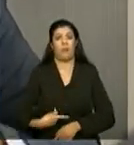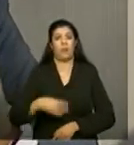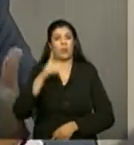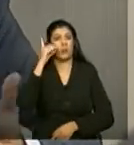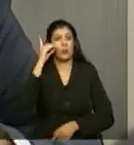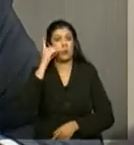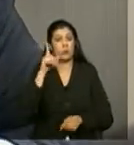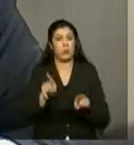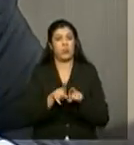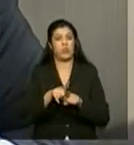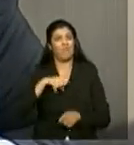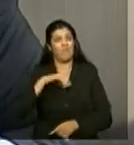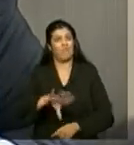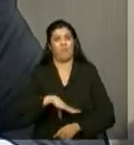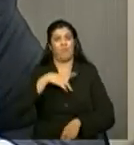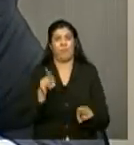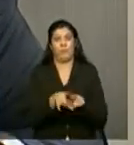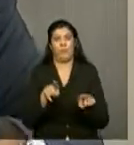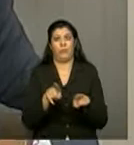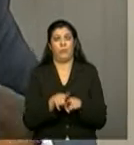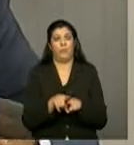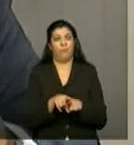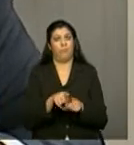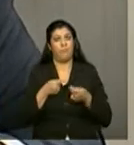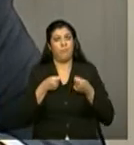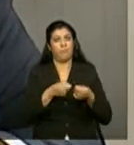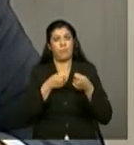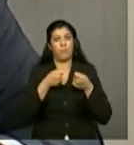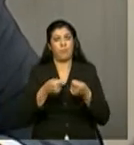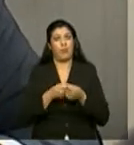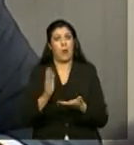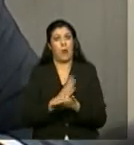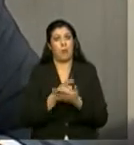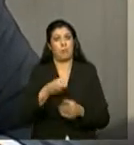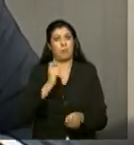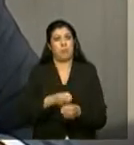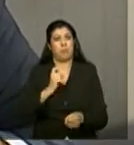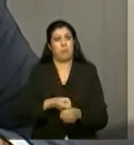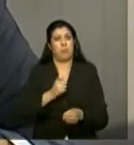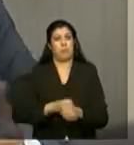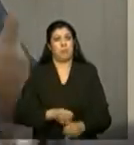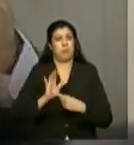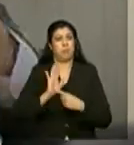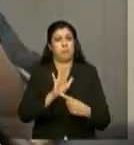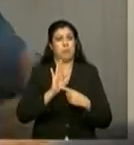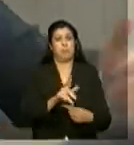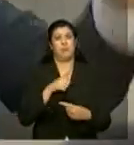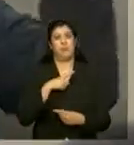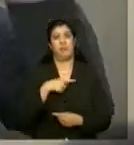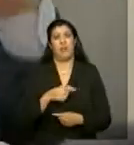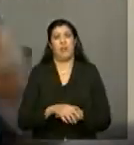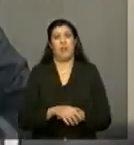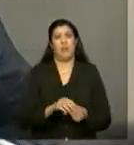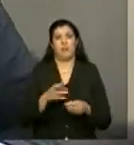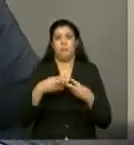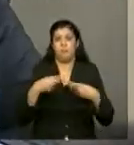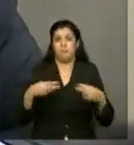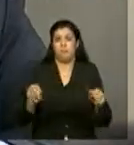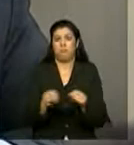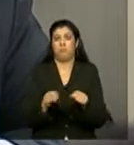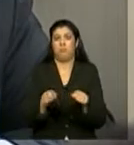grande coragem também enfrentando muitas resistências e reminiscências ainda